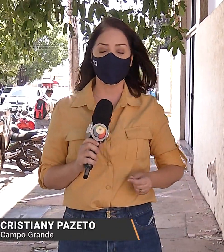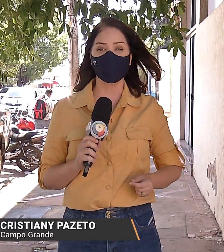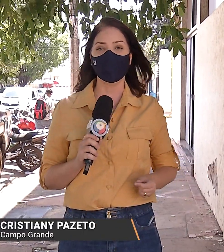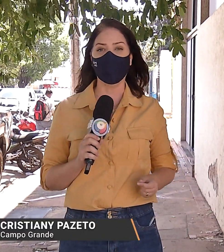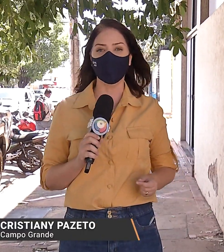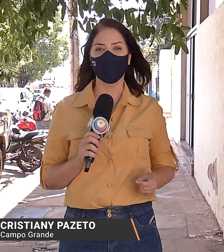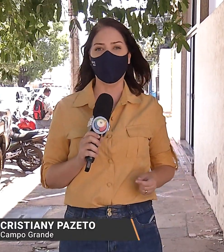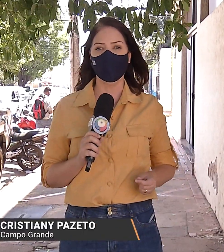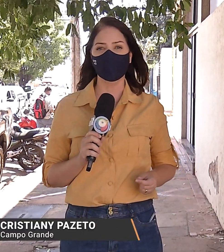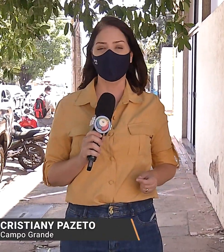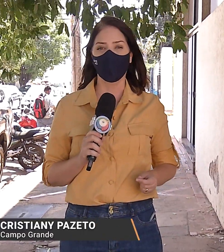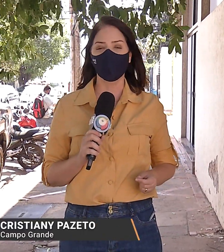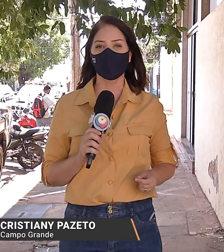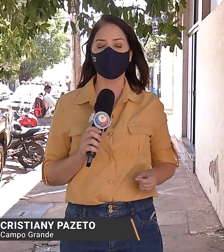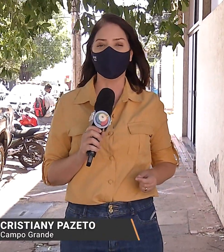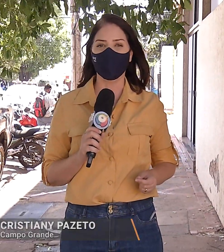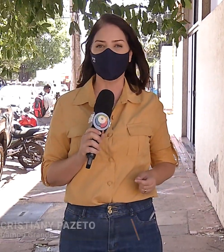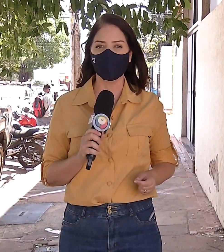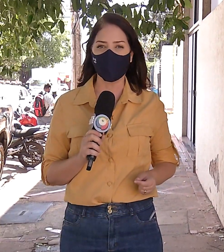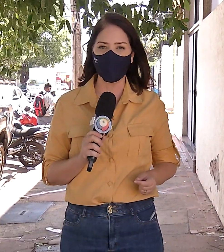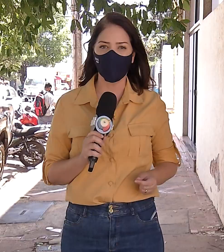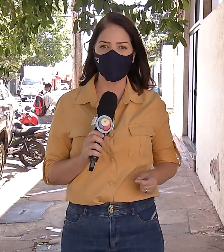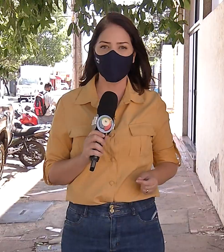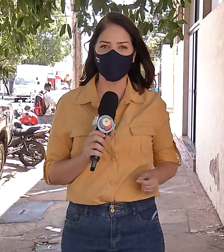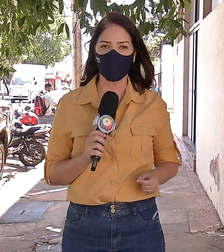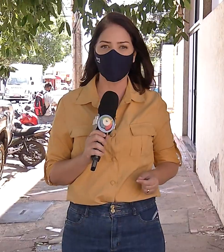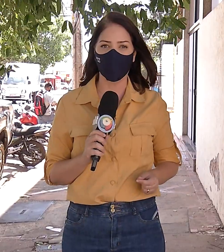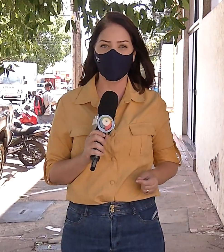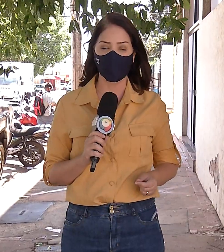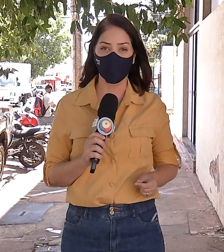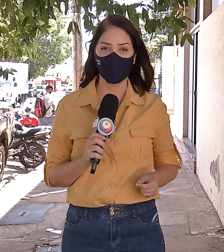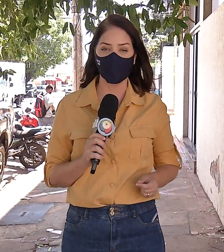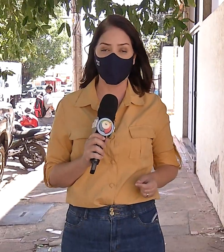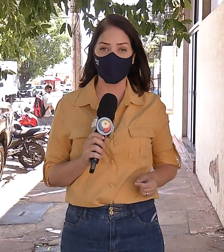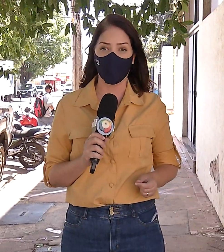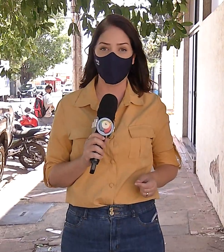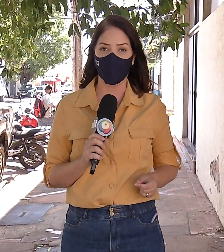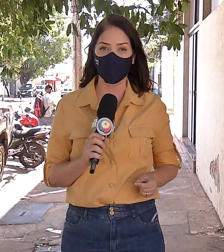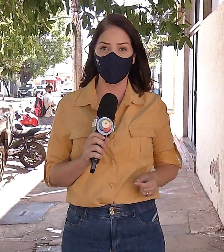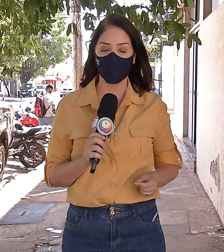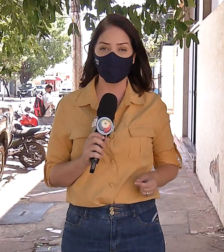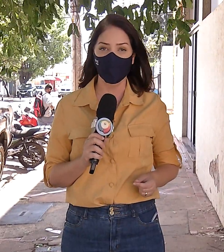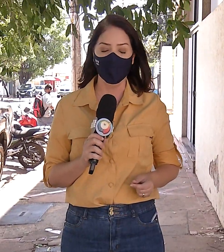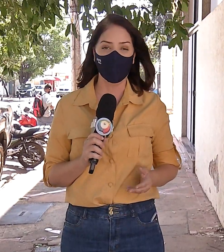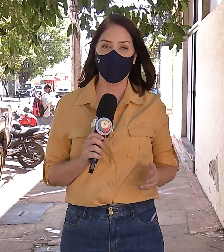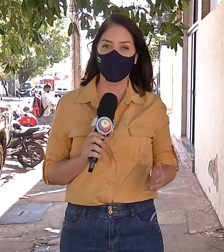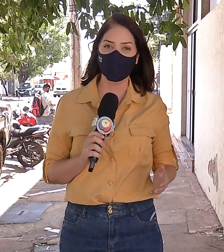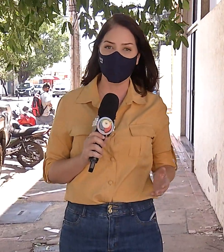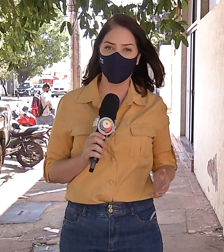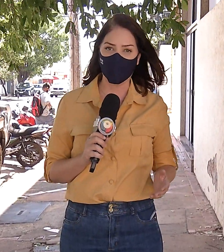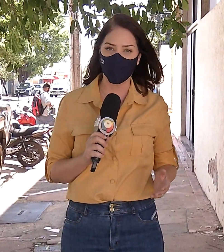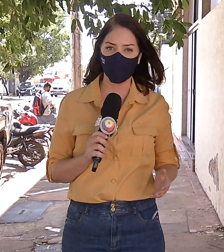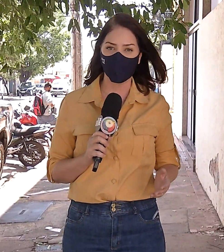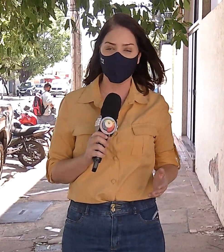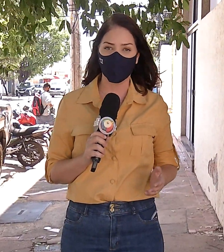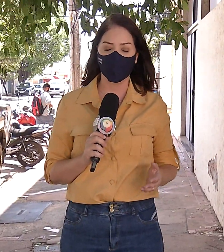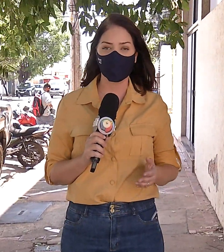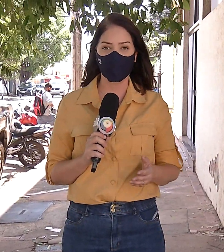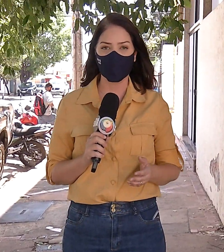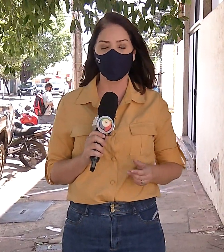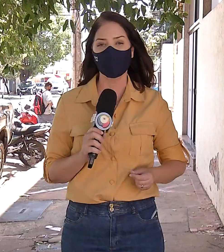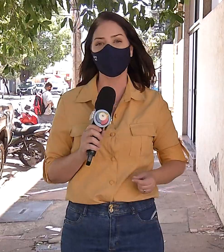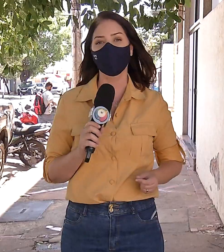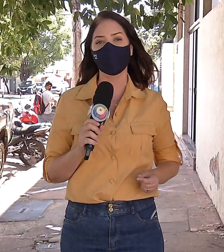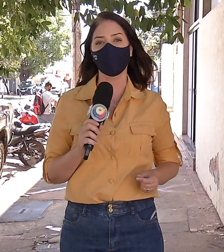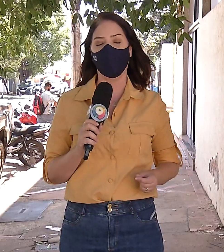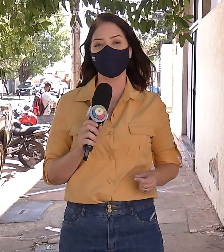estados que mais vacinaram no país com 77 por cento da população vacinada com a primeira dose e 44 por